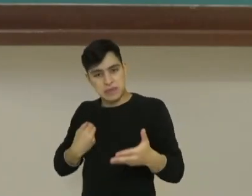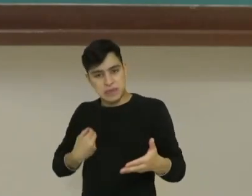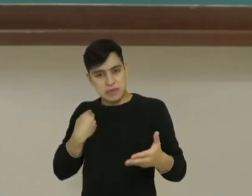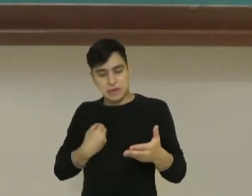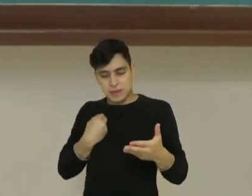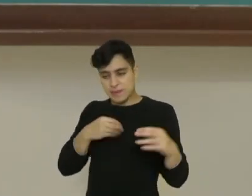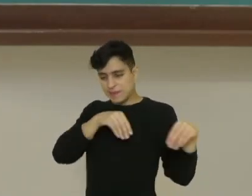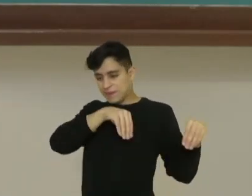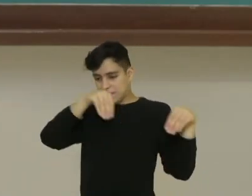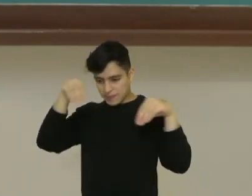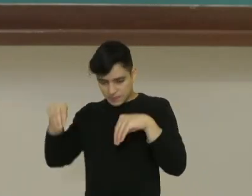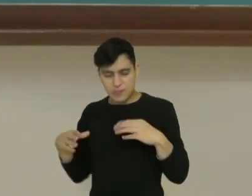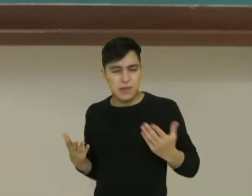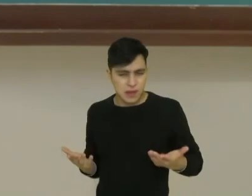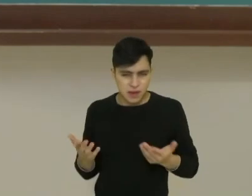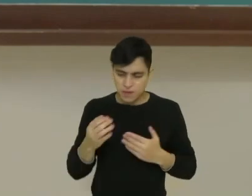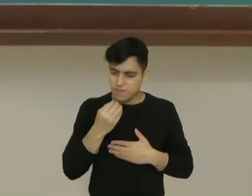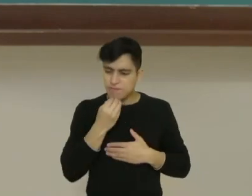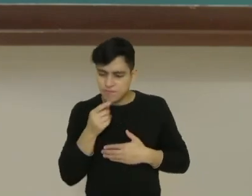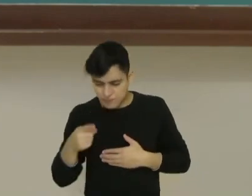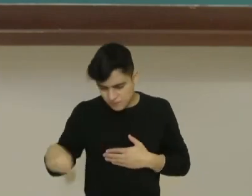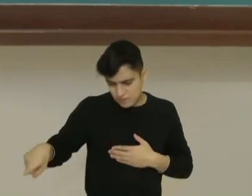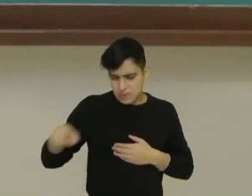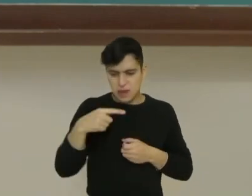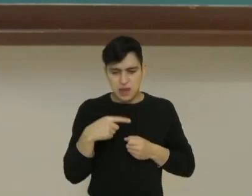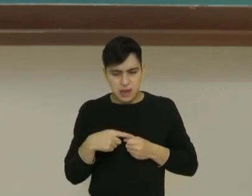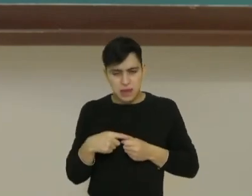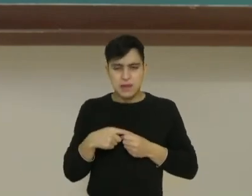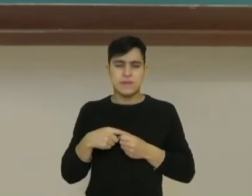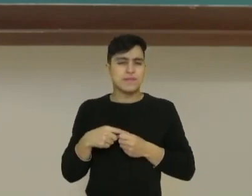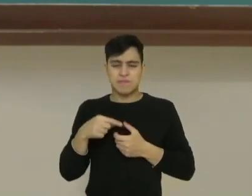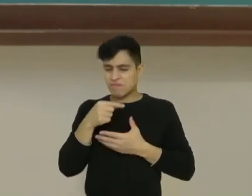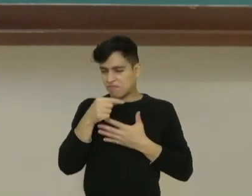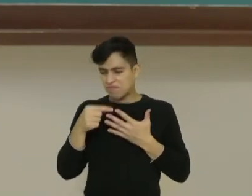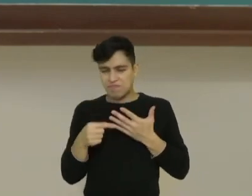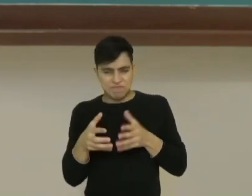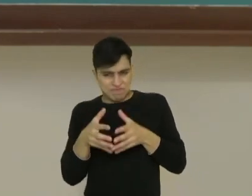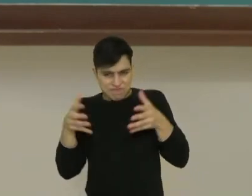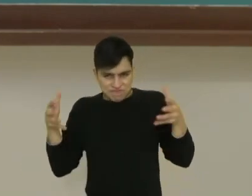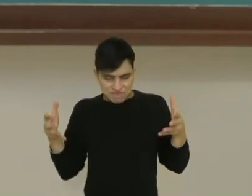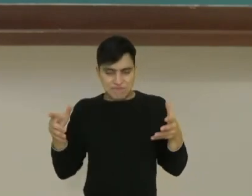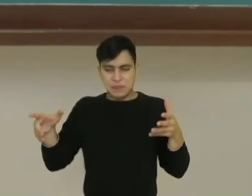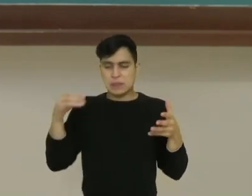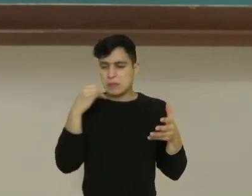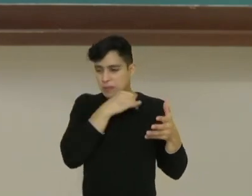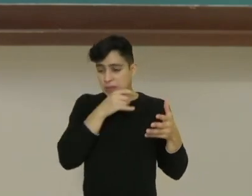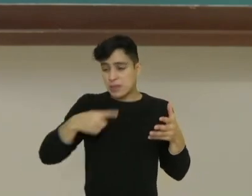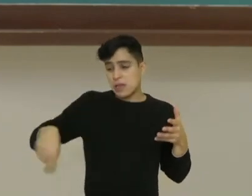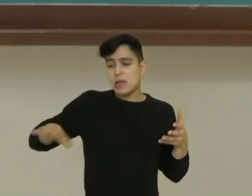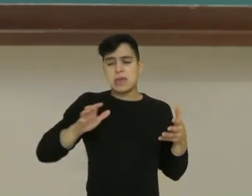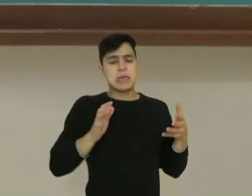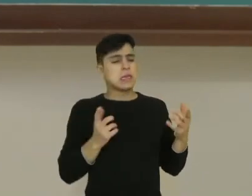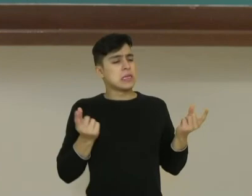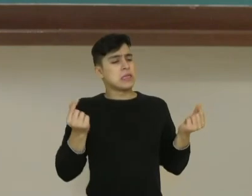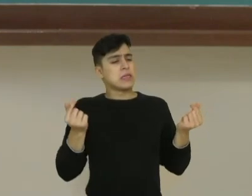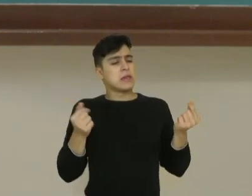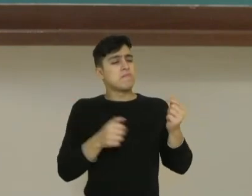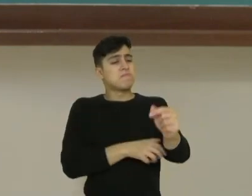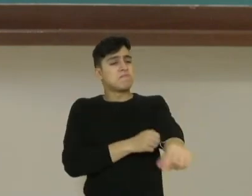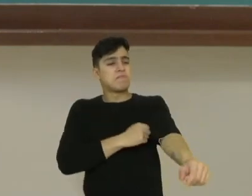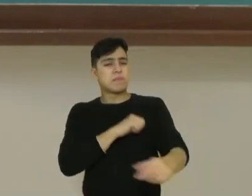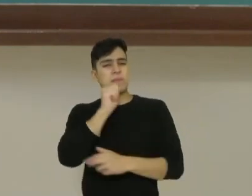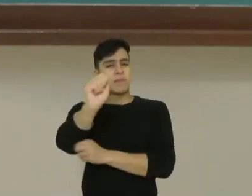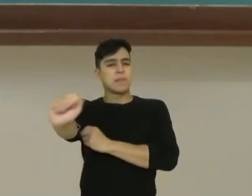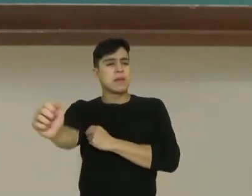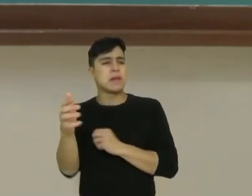urbano, as cidades italianas crescem, Gênova, Florença, Veneza, e a elite dessas cidades vai financiar os